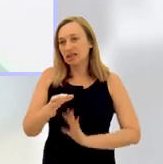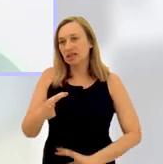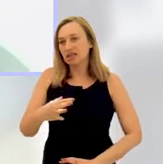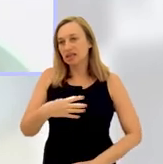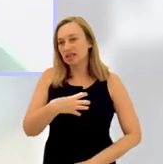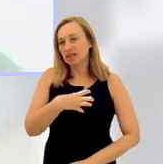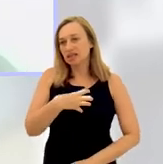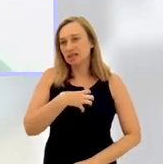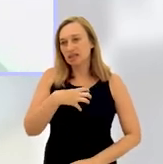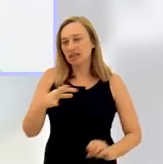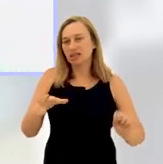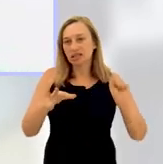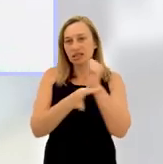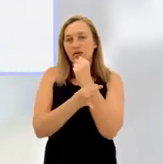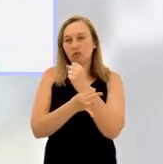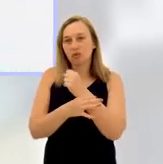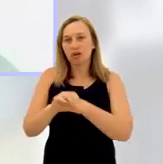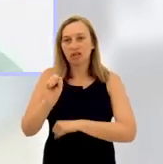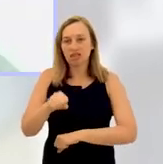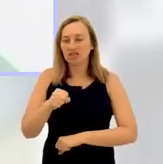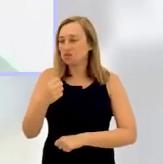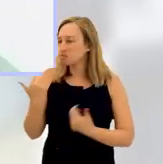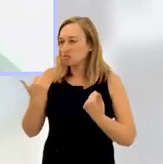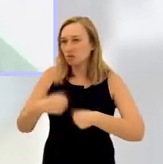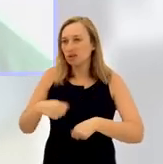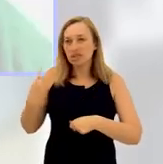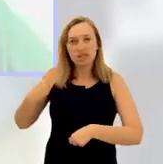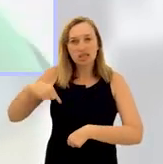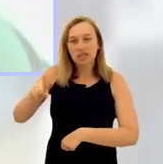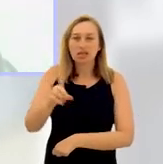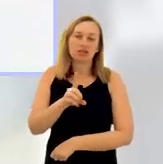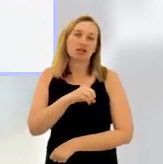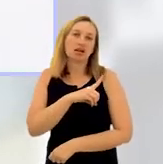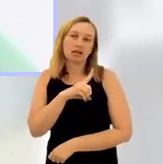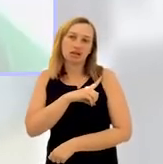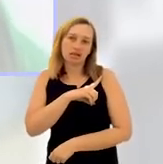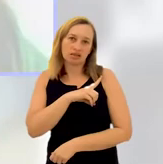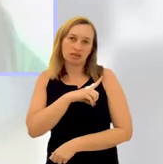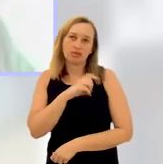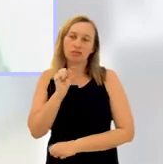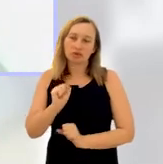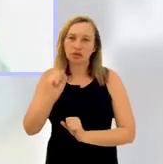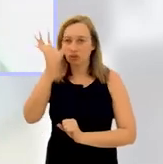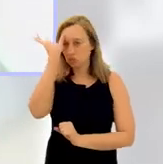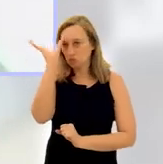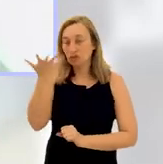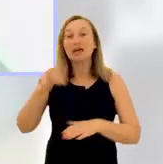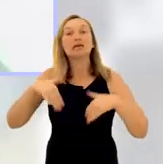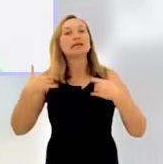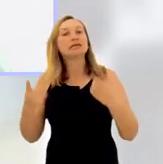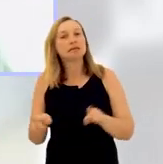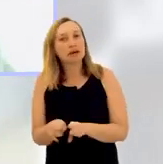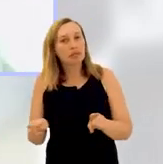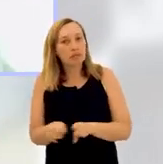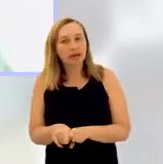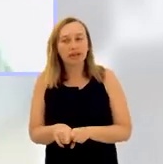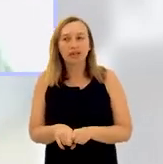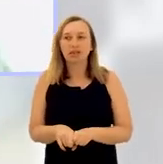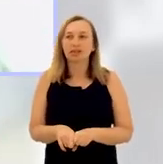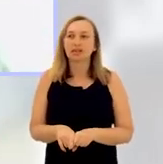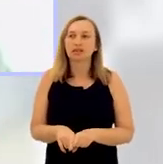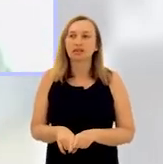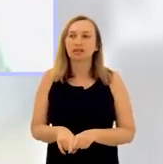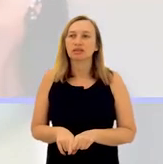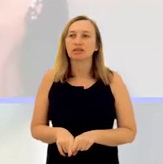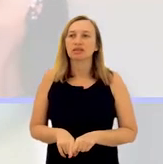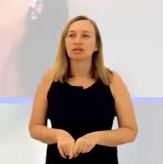mais segura, porque há um passa direto, ela não precisa ir pela delegacia para poder resolver. E